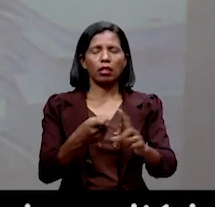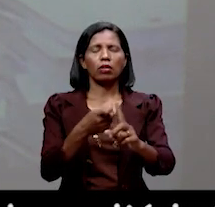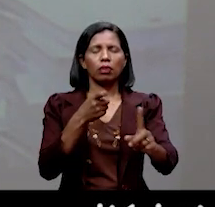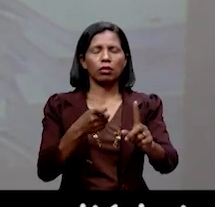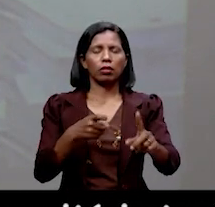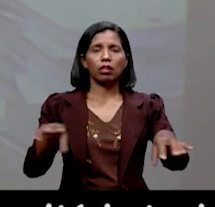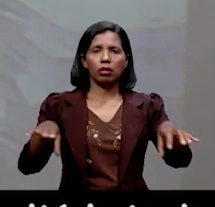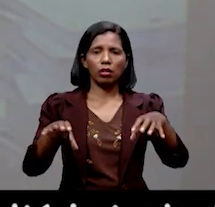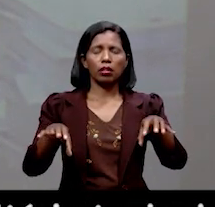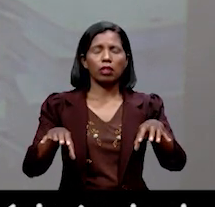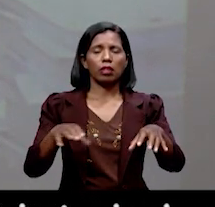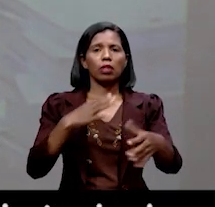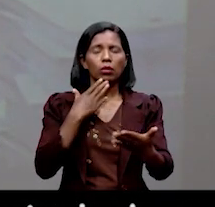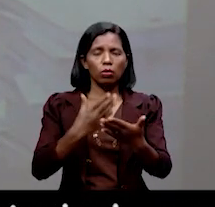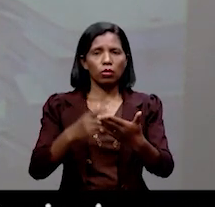governação,